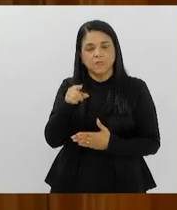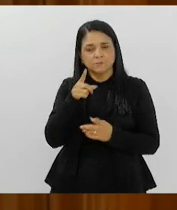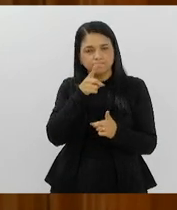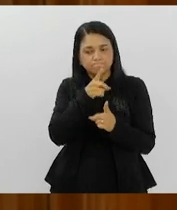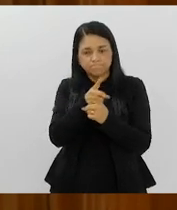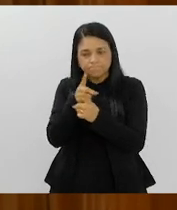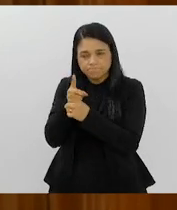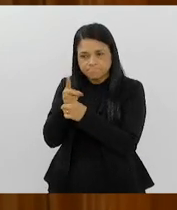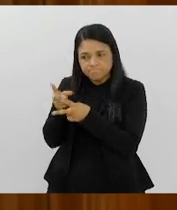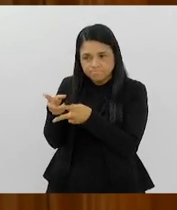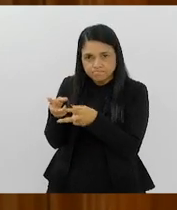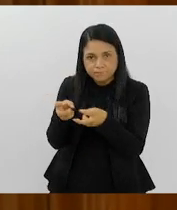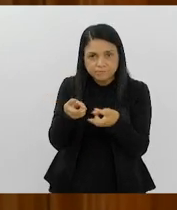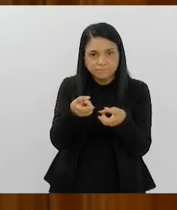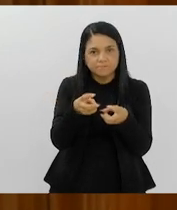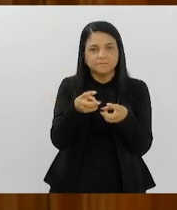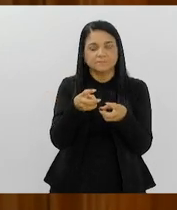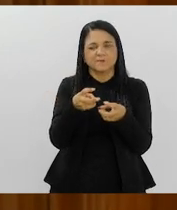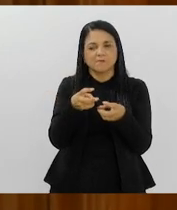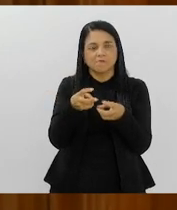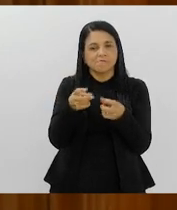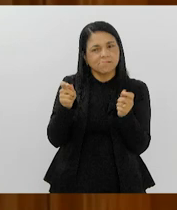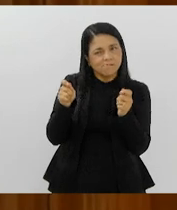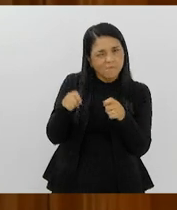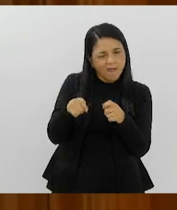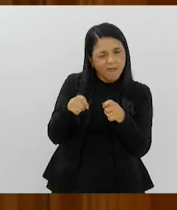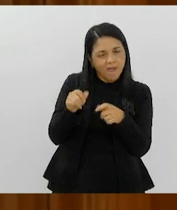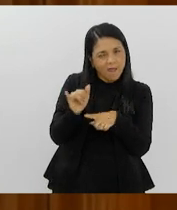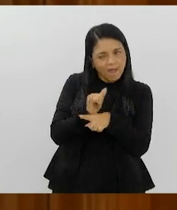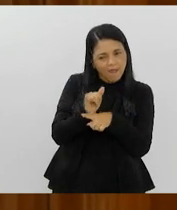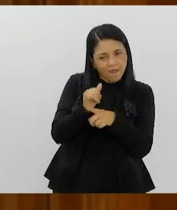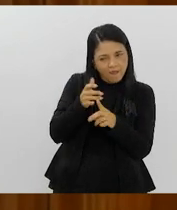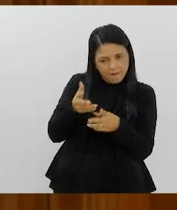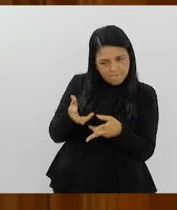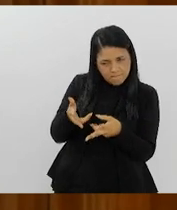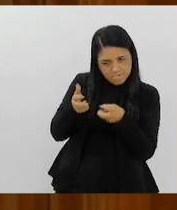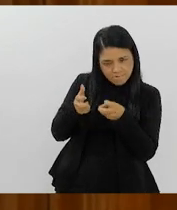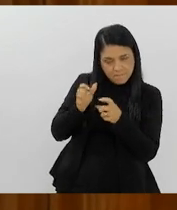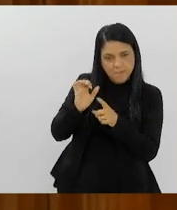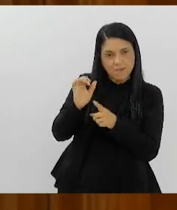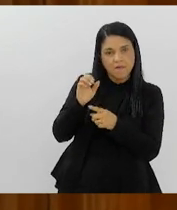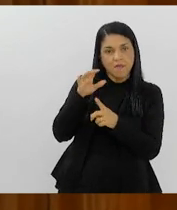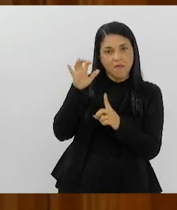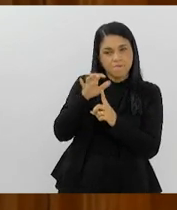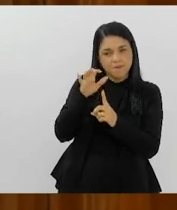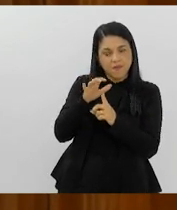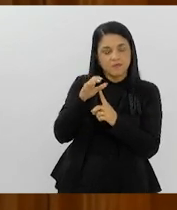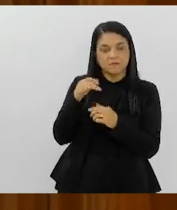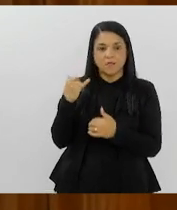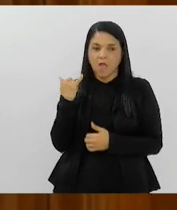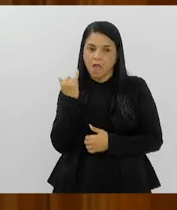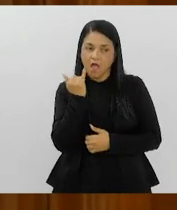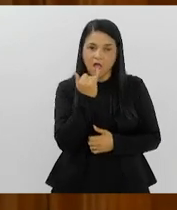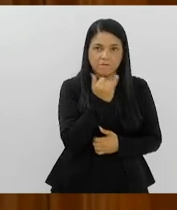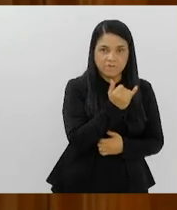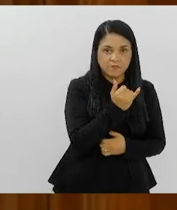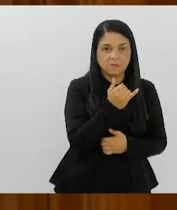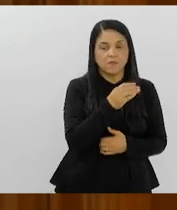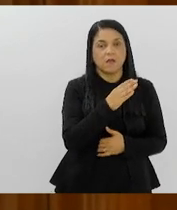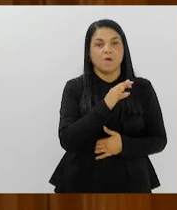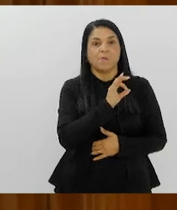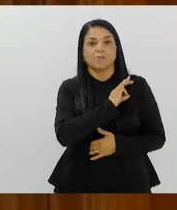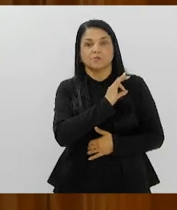identificar possíveis ameaças, e essas ameaças são comunicadas à Polícia Militar, e ela vai seguir uma